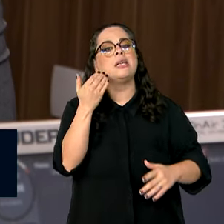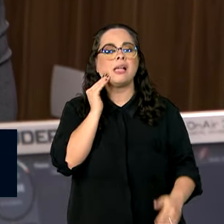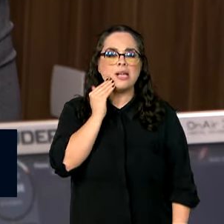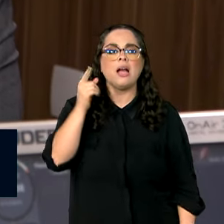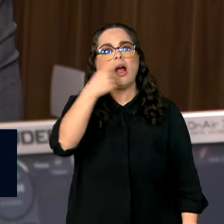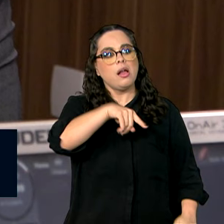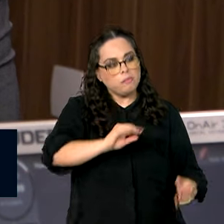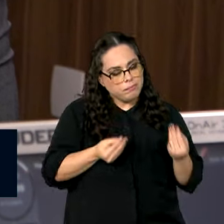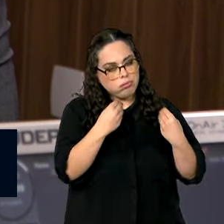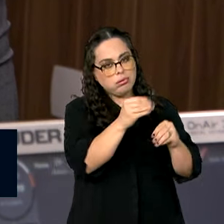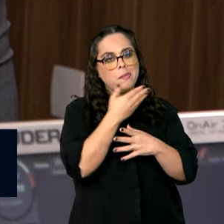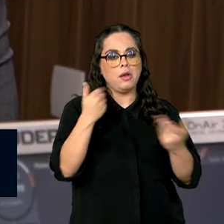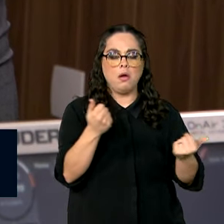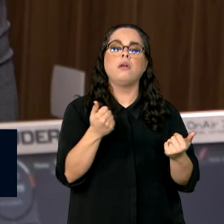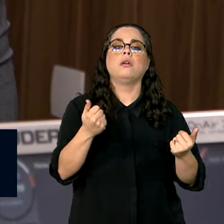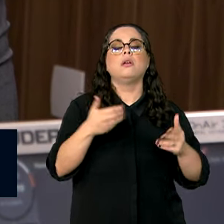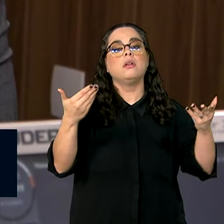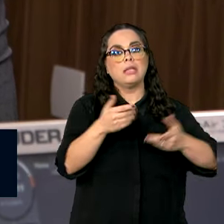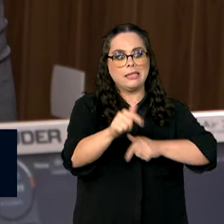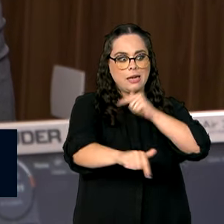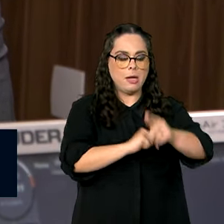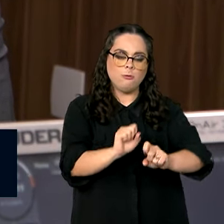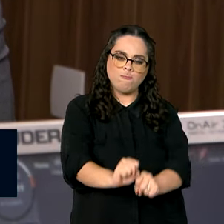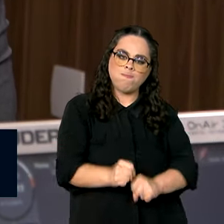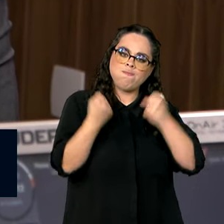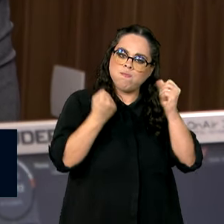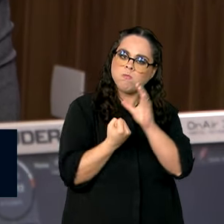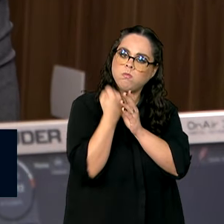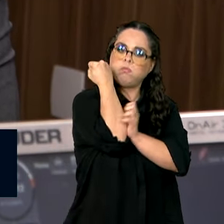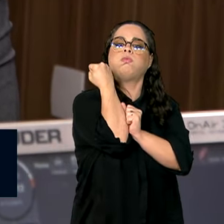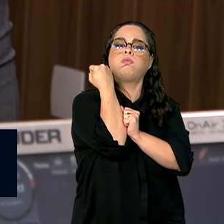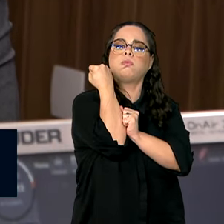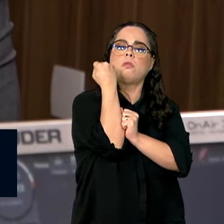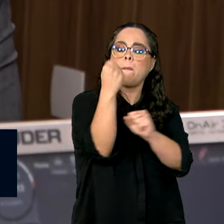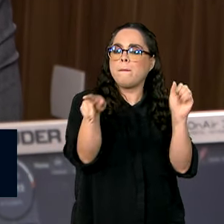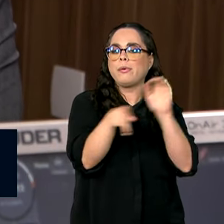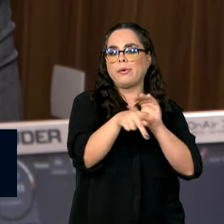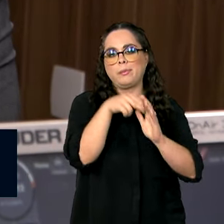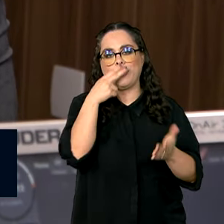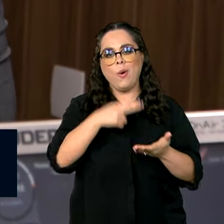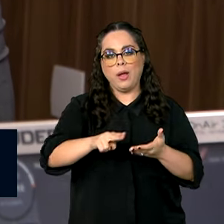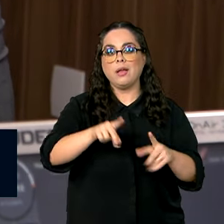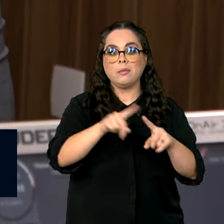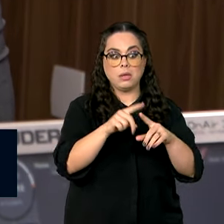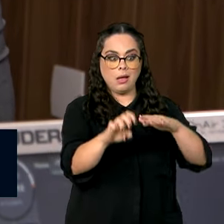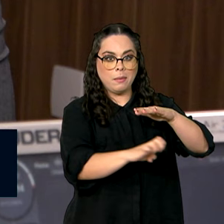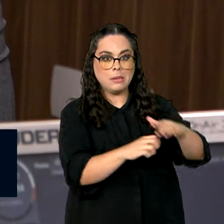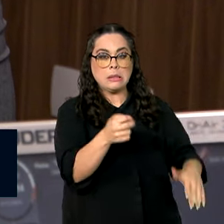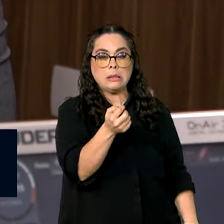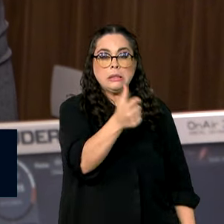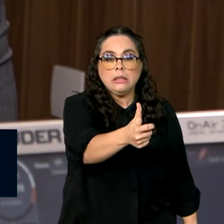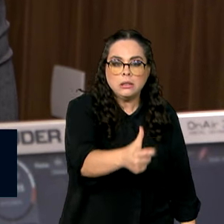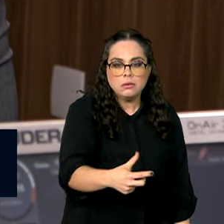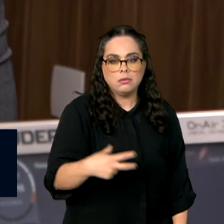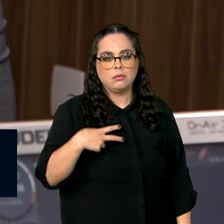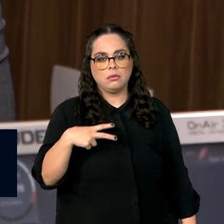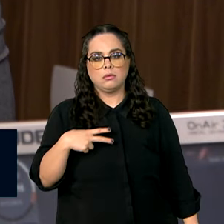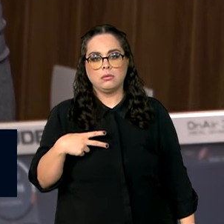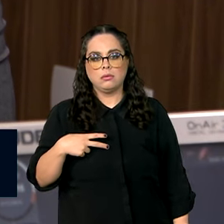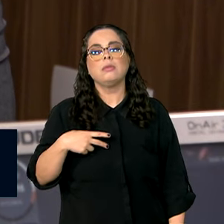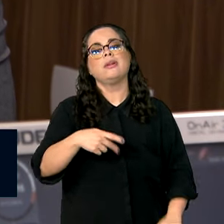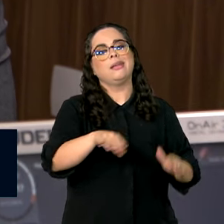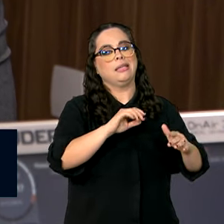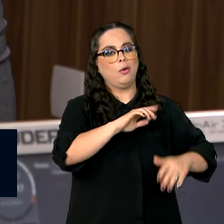Estamos fazendo um trabalho grande de de ressurgimento dos Correios porque era uma empresa que estava prestes a ser privatizada então Sem dúvida